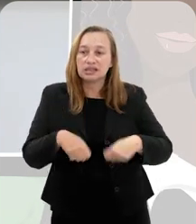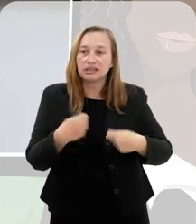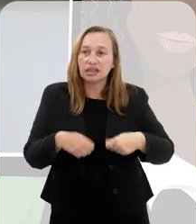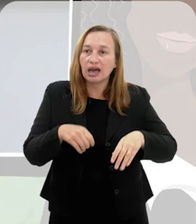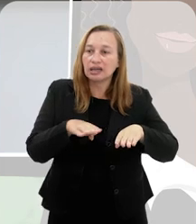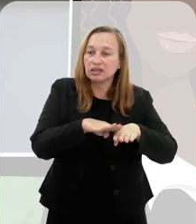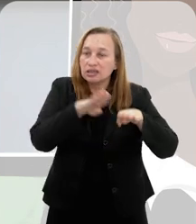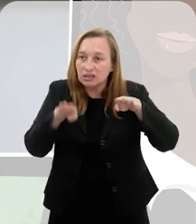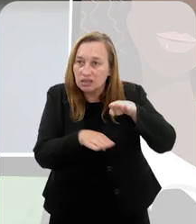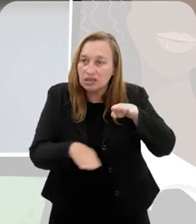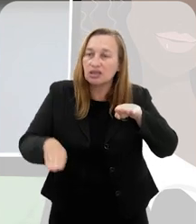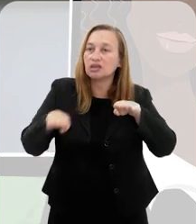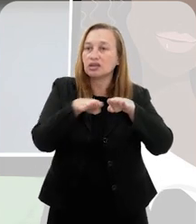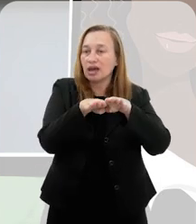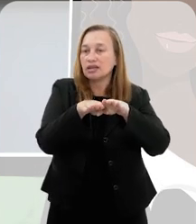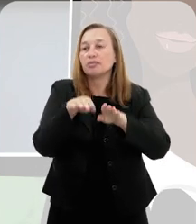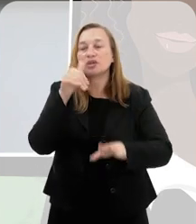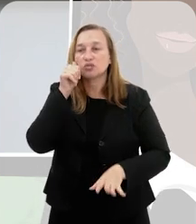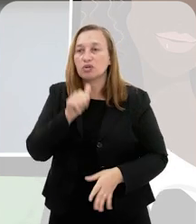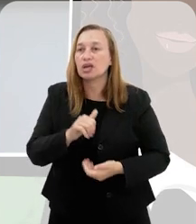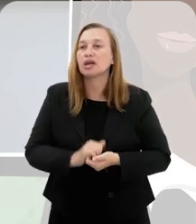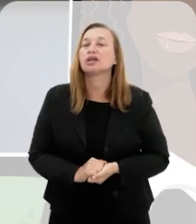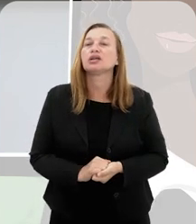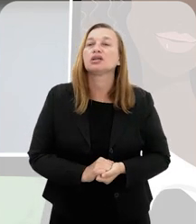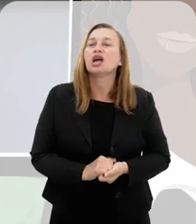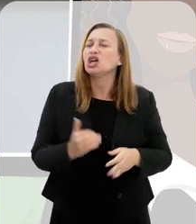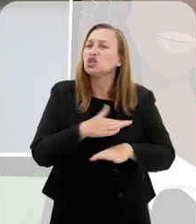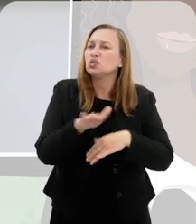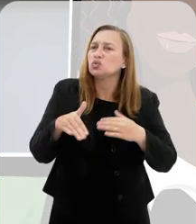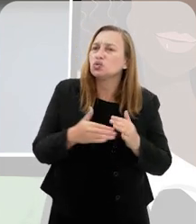né, de equidade para as mulheres